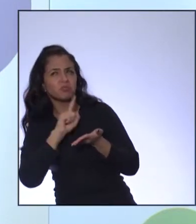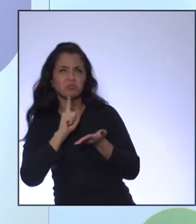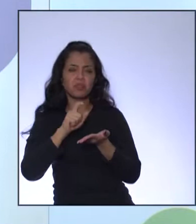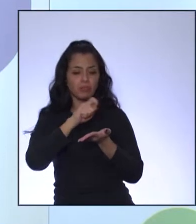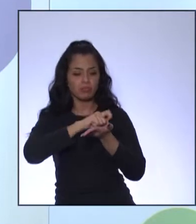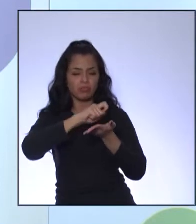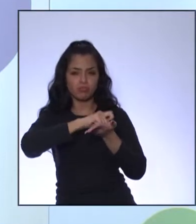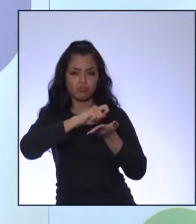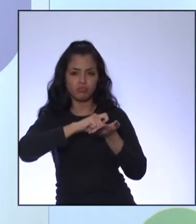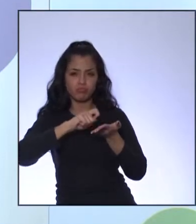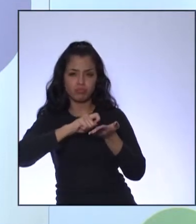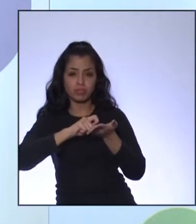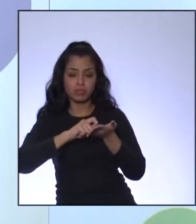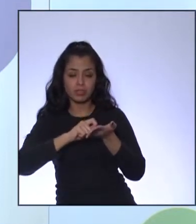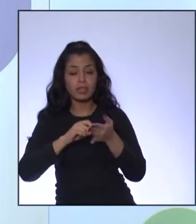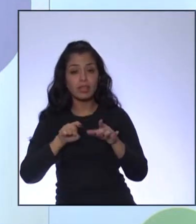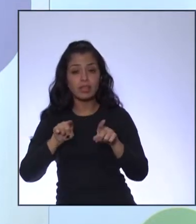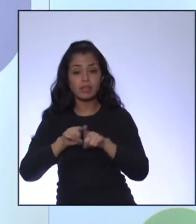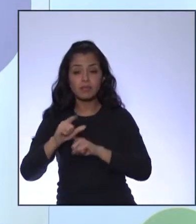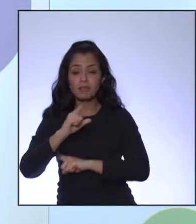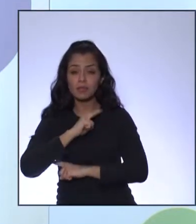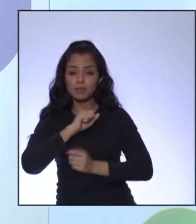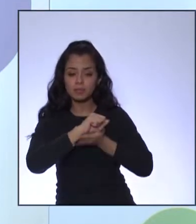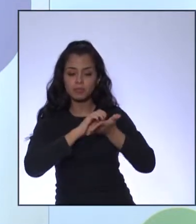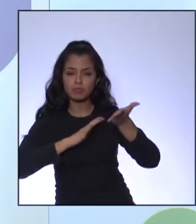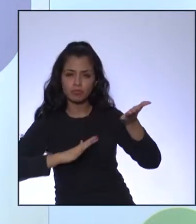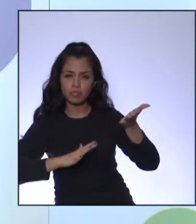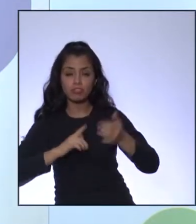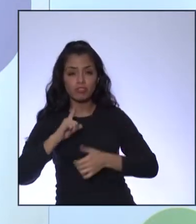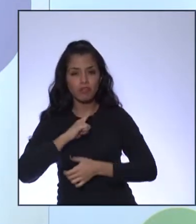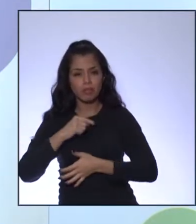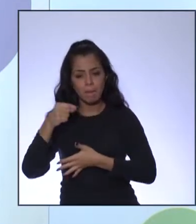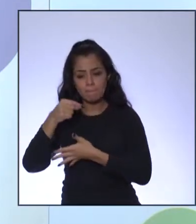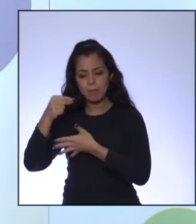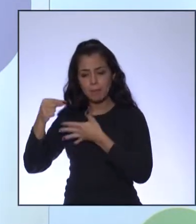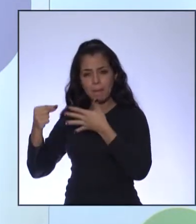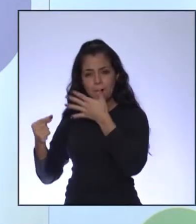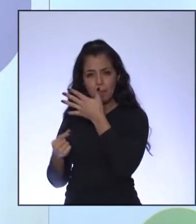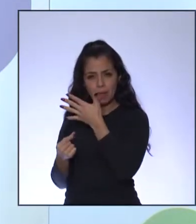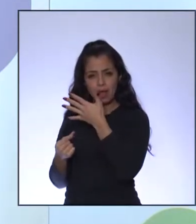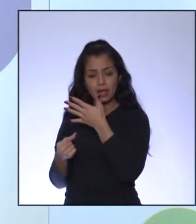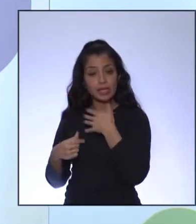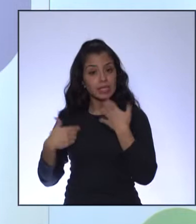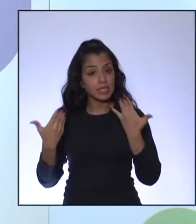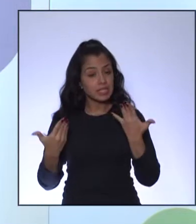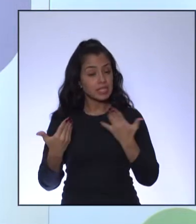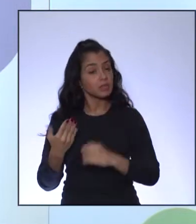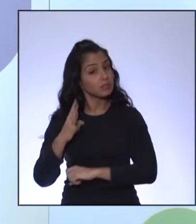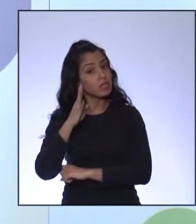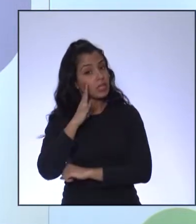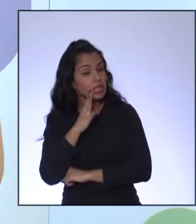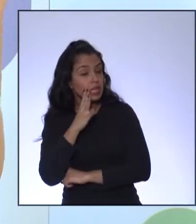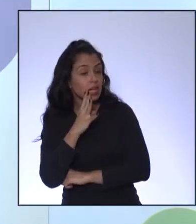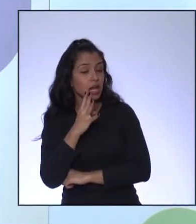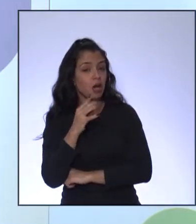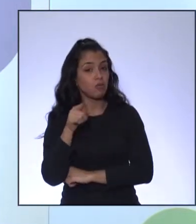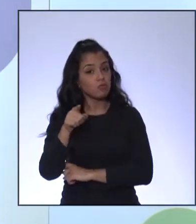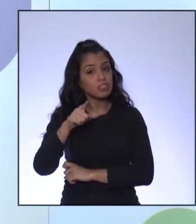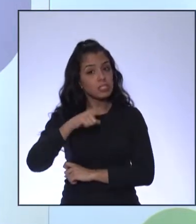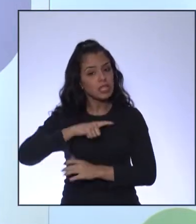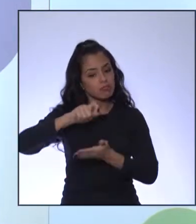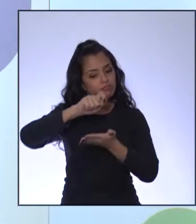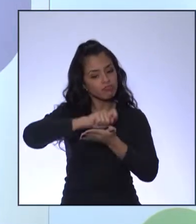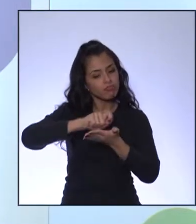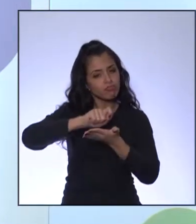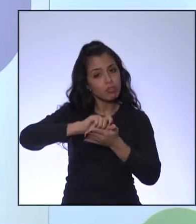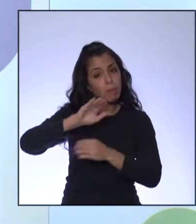principalmente porque vai ter uma atividade que a gente vai pensar em alguns pontos, e aí seria interessante vocês fazerem a anotação para